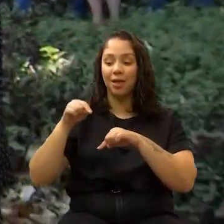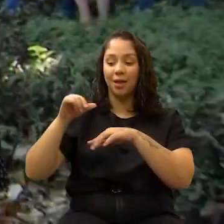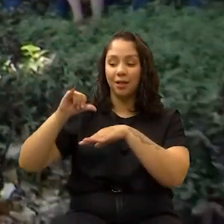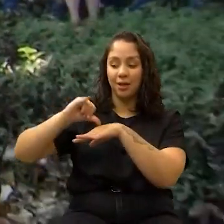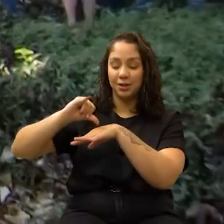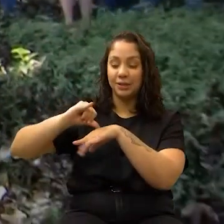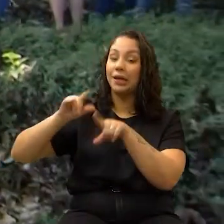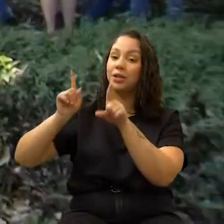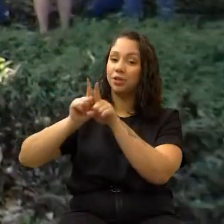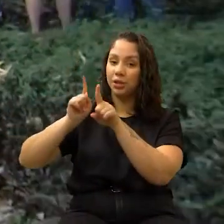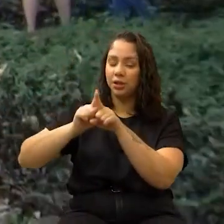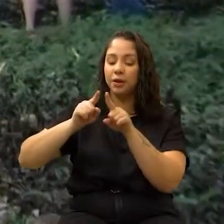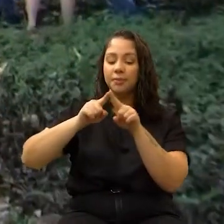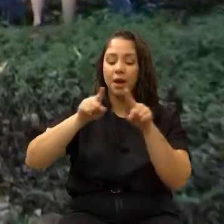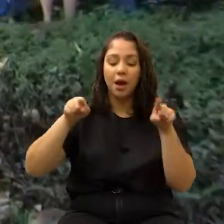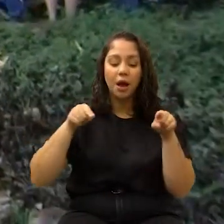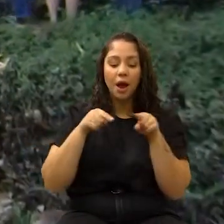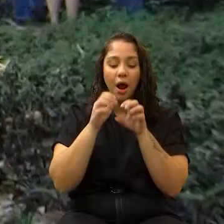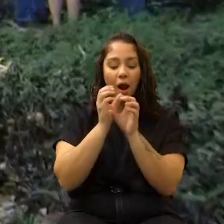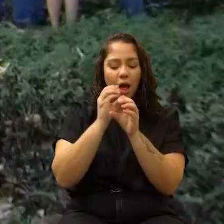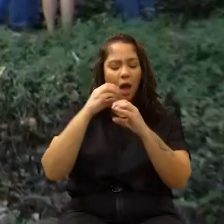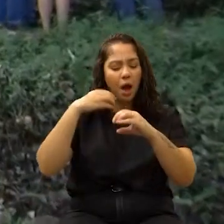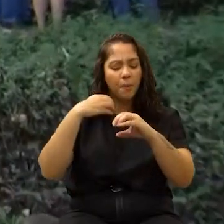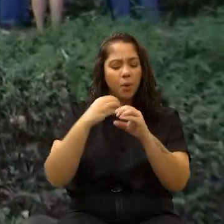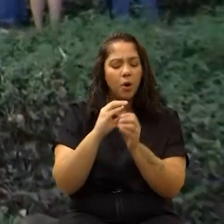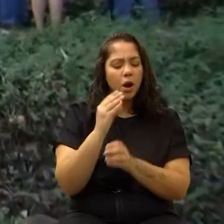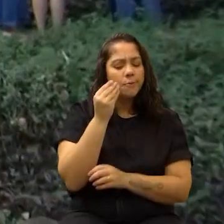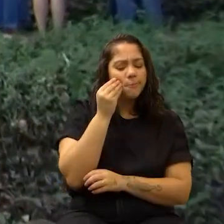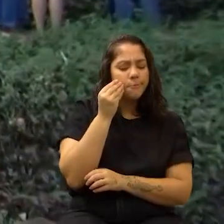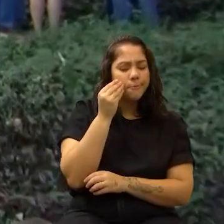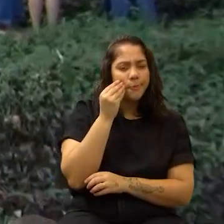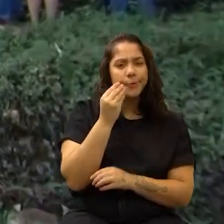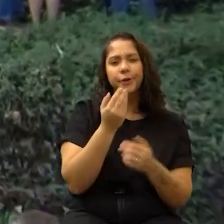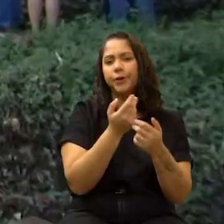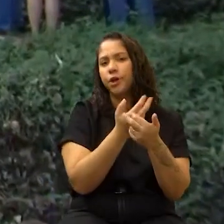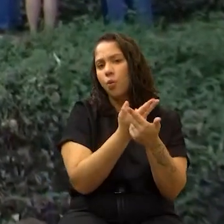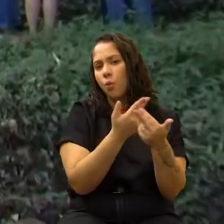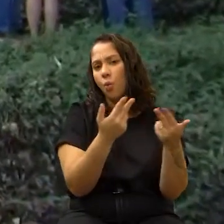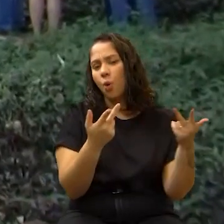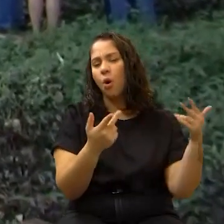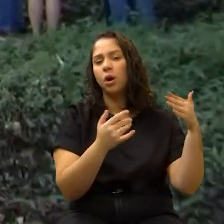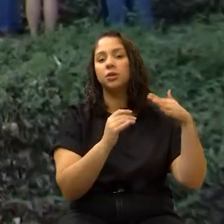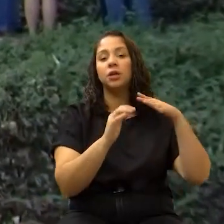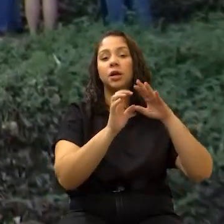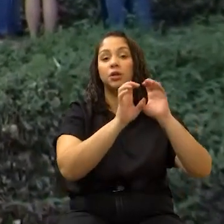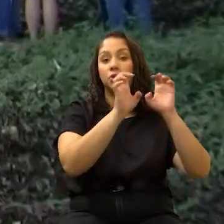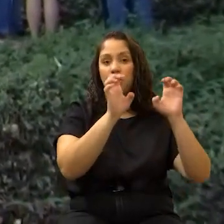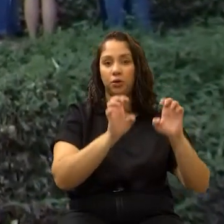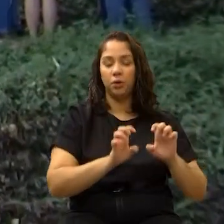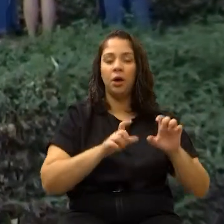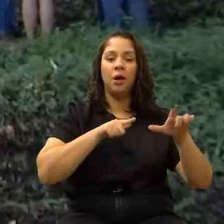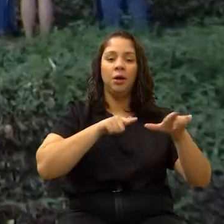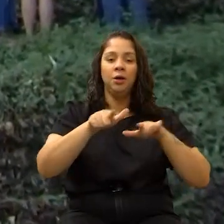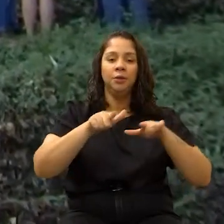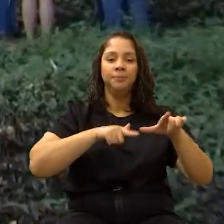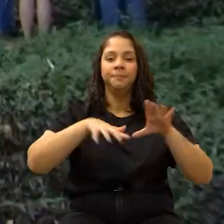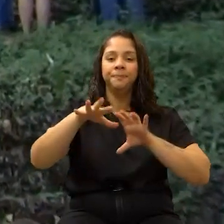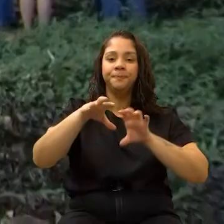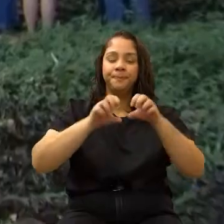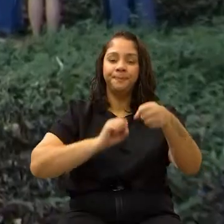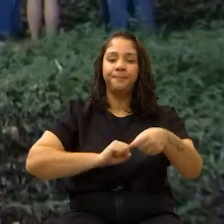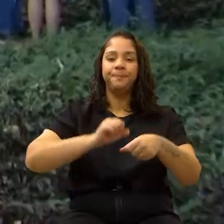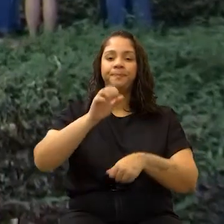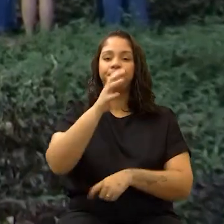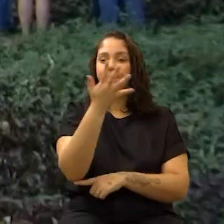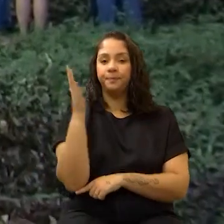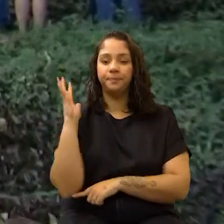vegetação aqui na sede, também laboratório, centro experimental e demais infraestrutura de trabalho